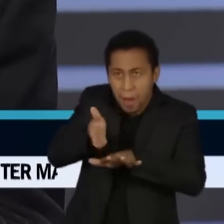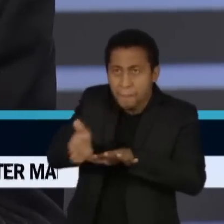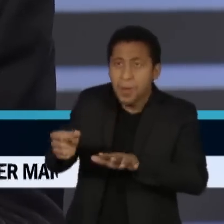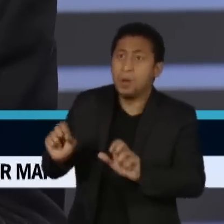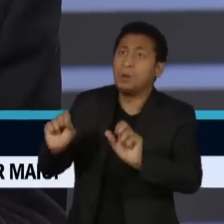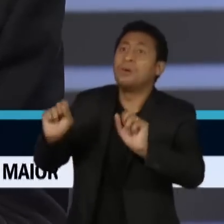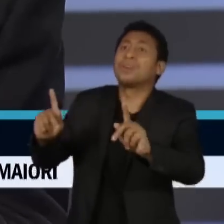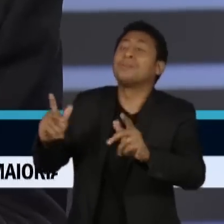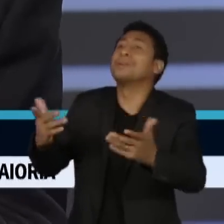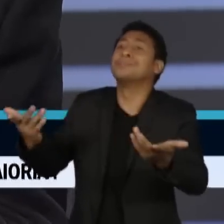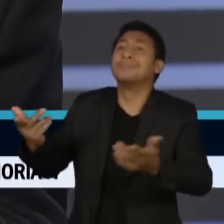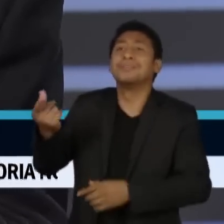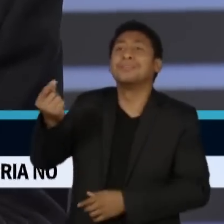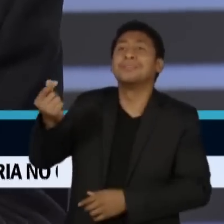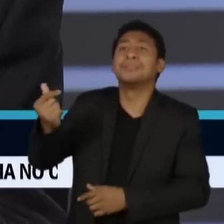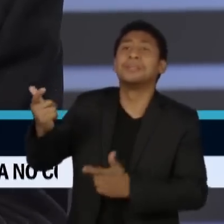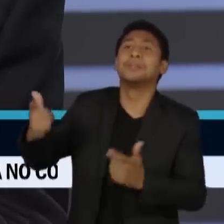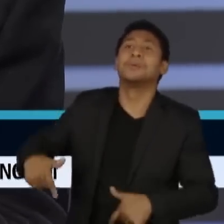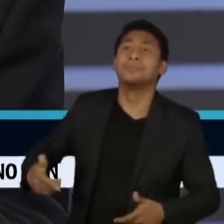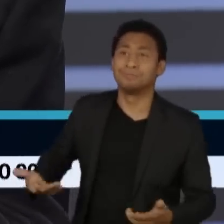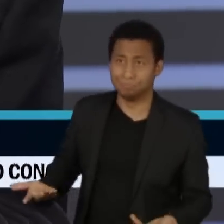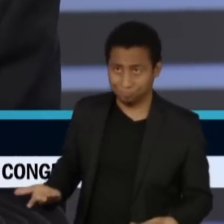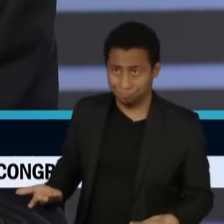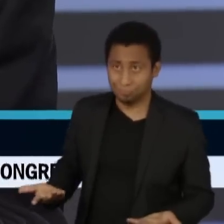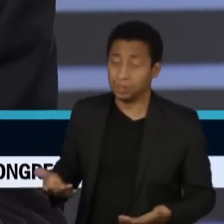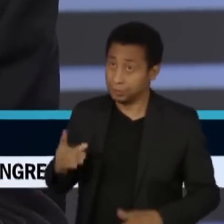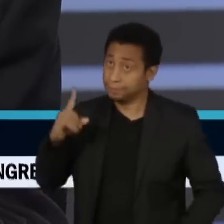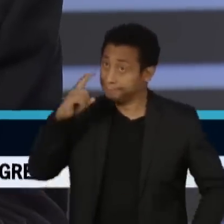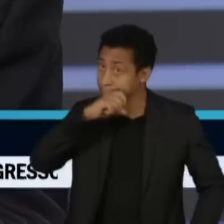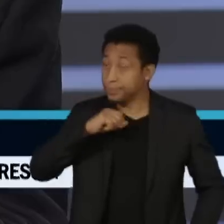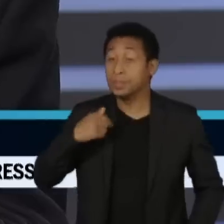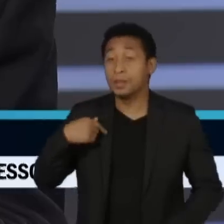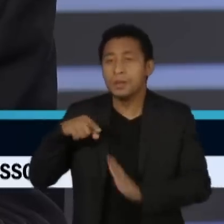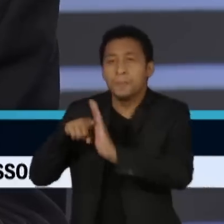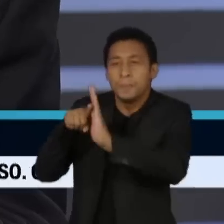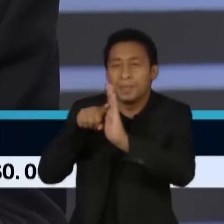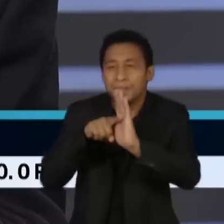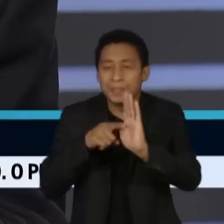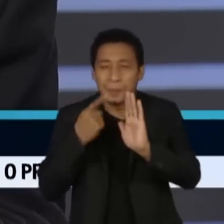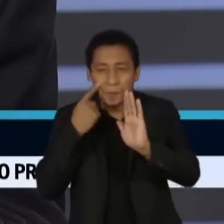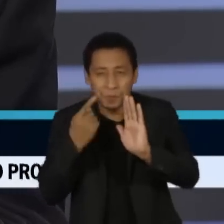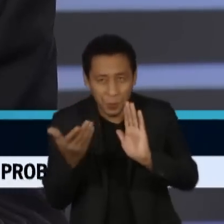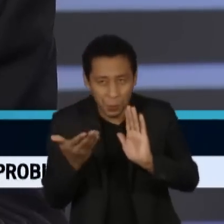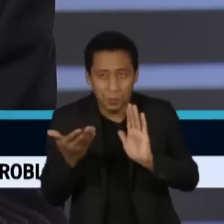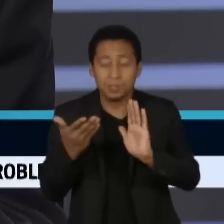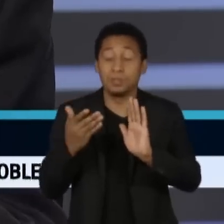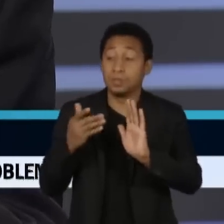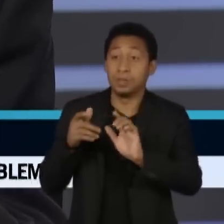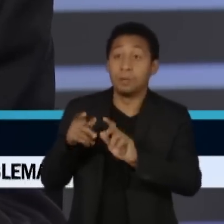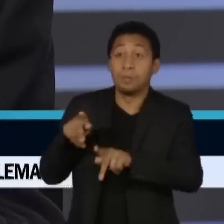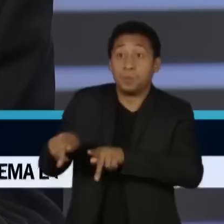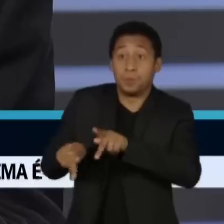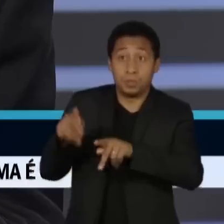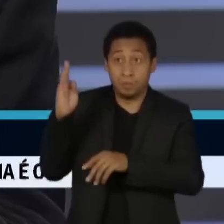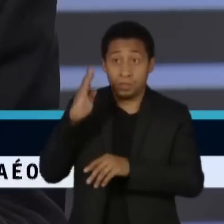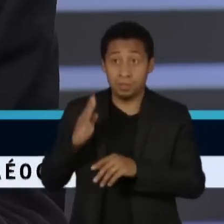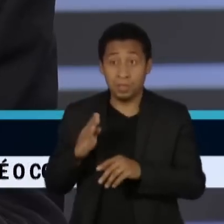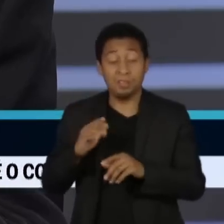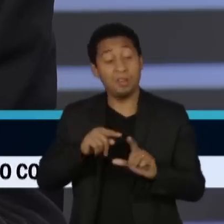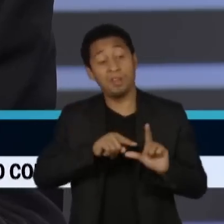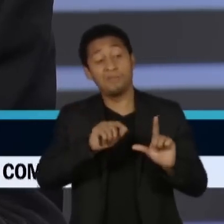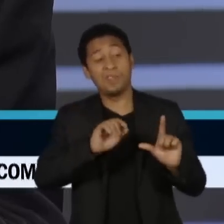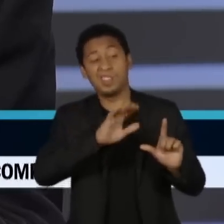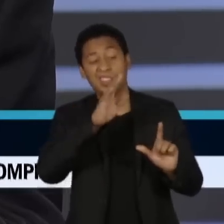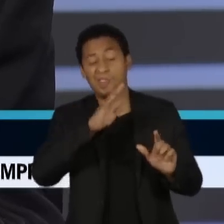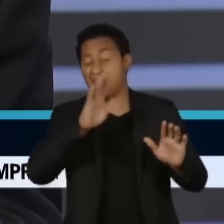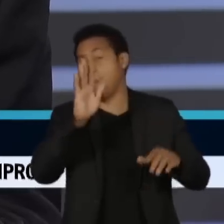tem um perigo que é eu vi uma pesquisa hoje que dizia que brasileiros tal muito preocupado com inflação deve ser brasileiro que nunca